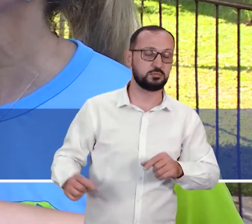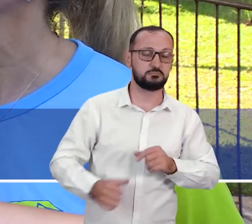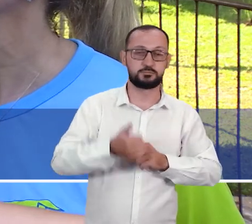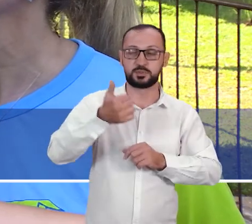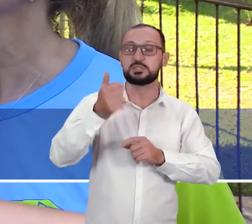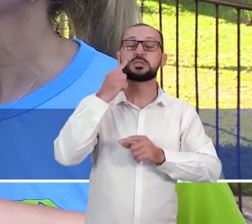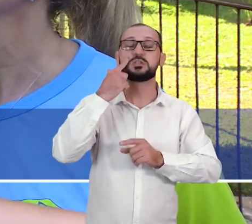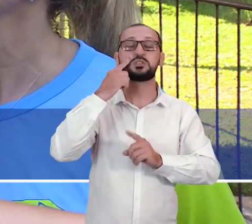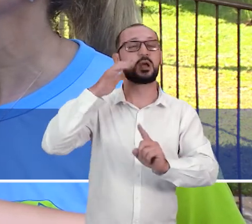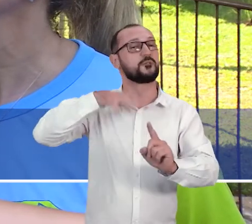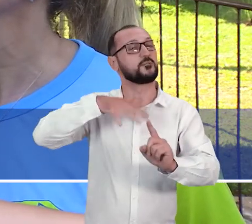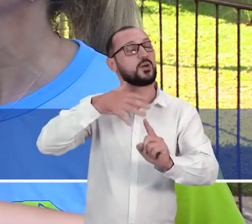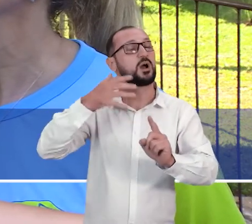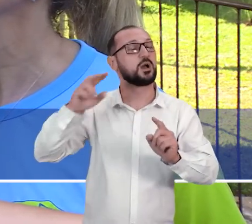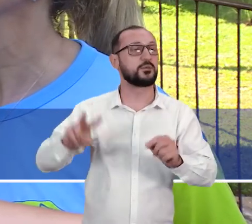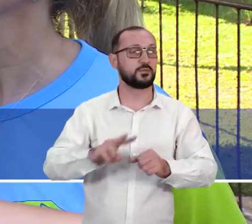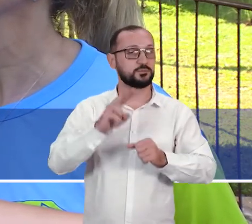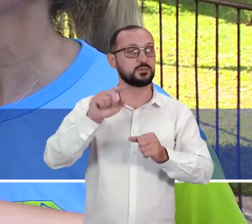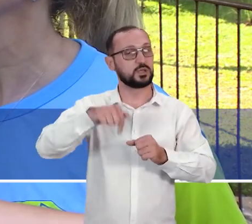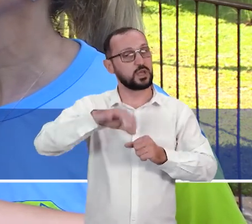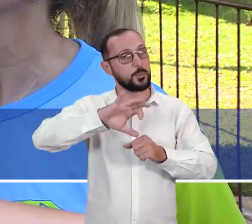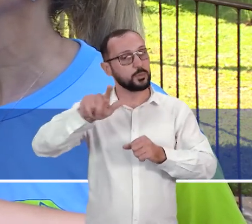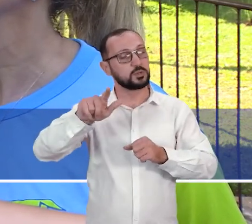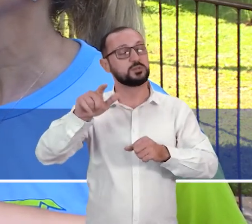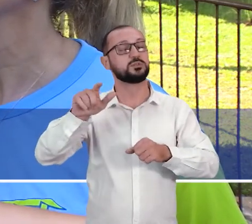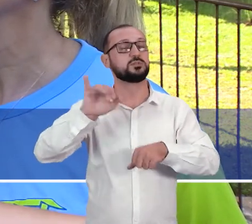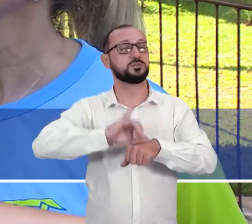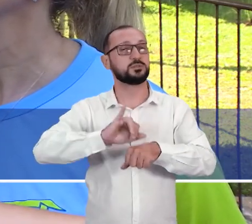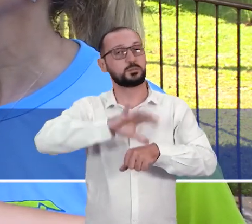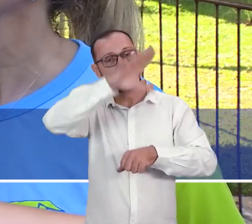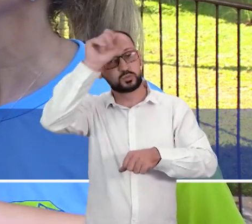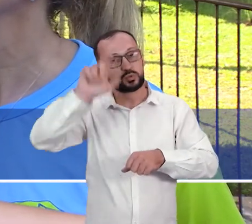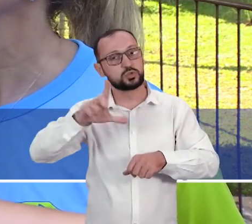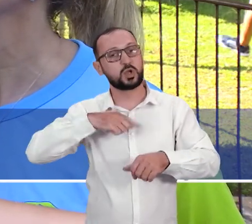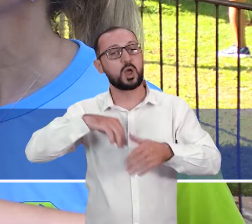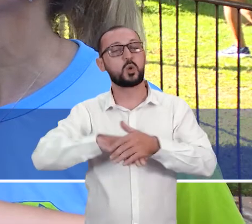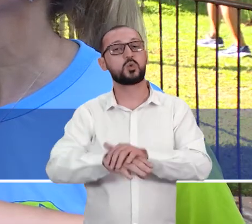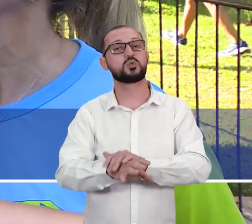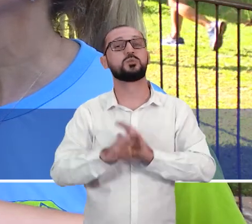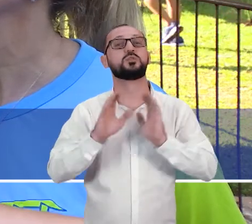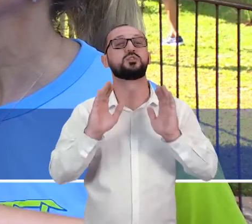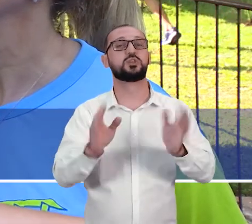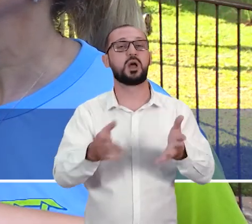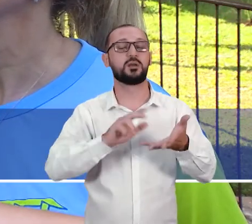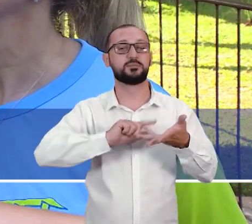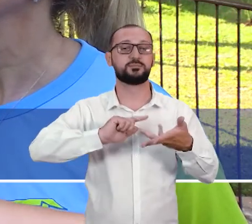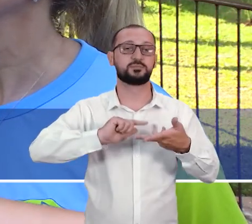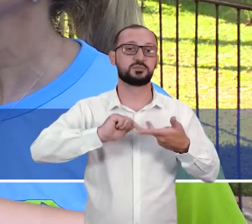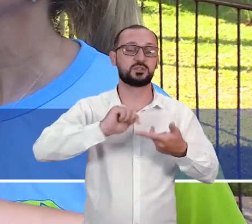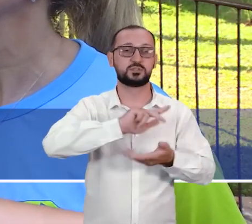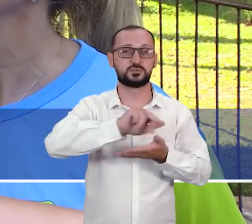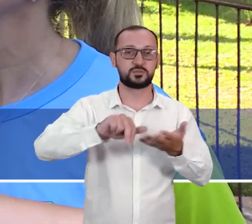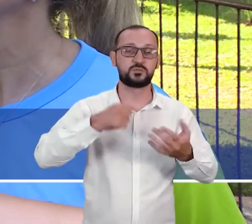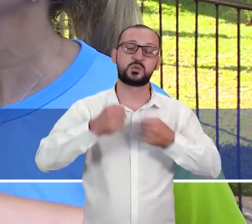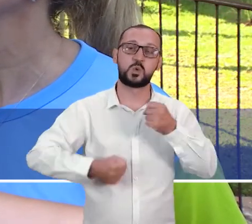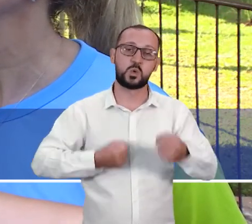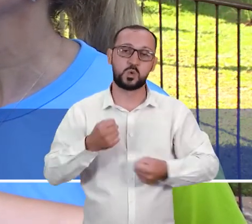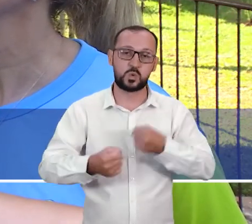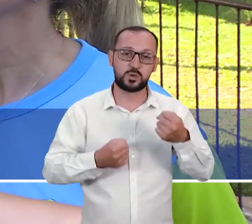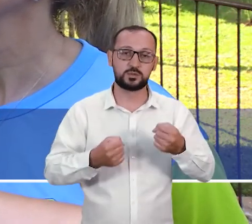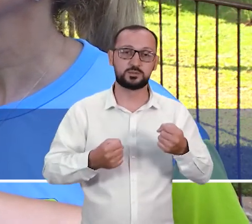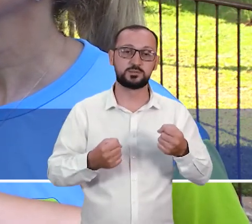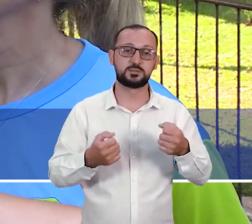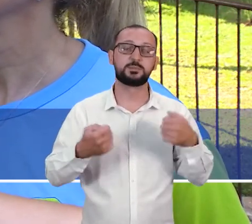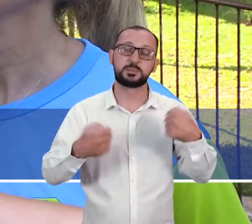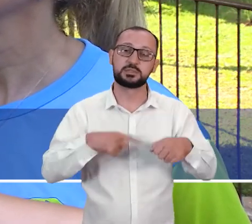seja valorizada no nosso estado. E aqui em Campo Grande, no Mato Grosso do Sul, é tradicional já, vários tipos de